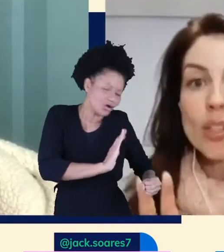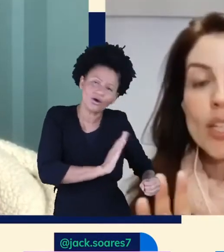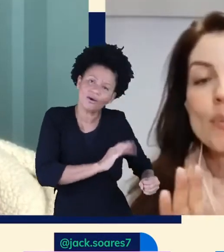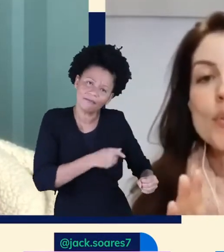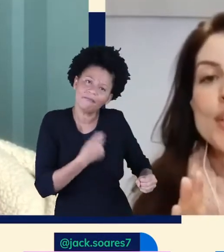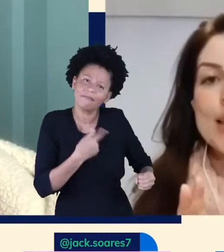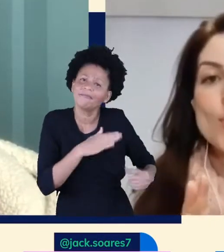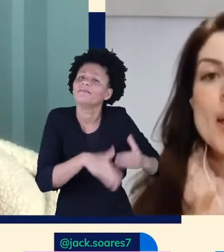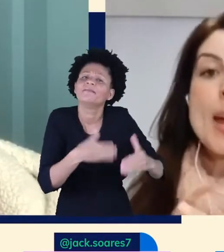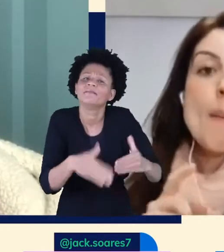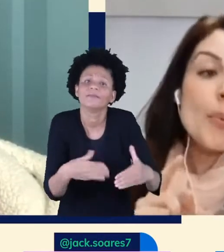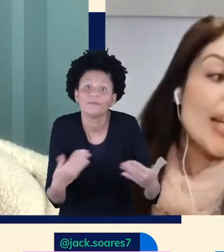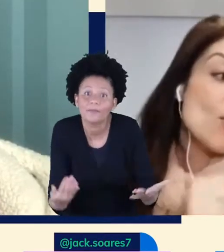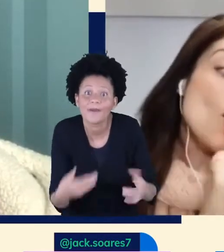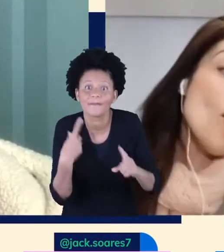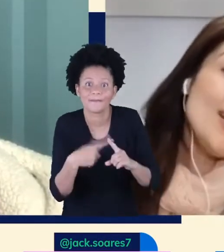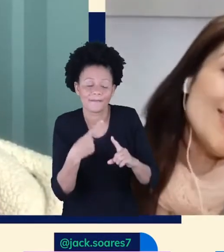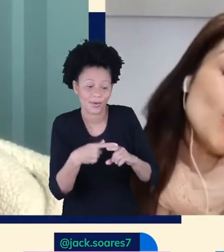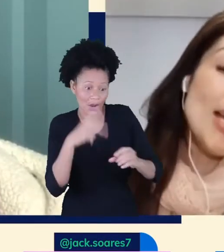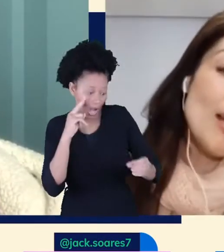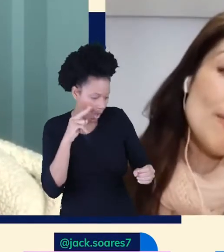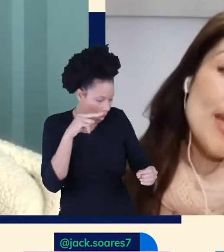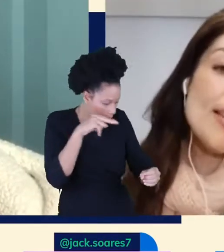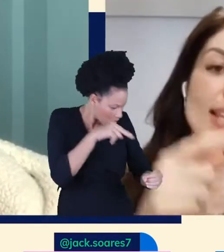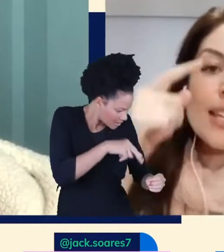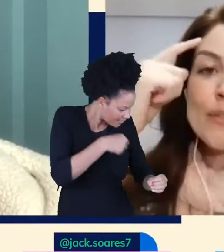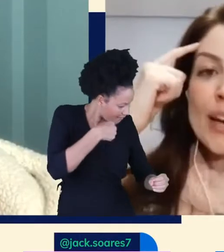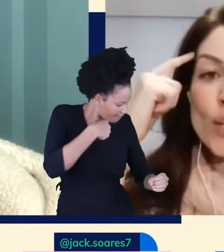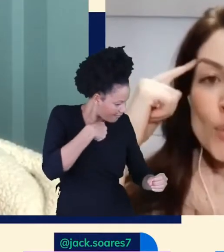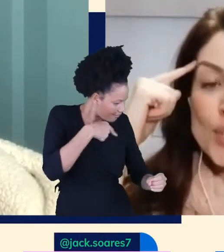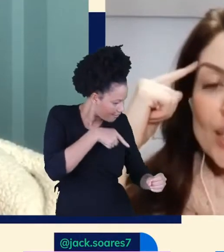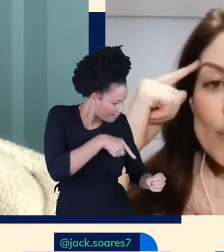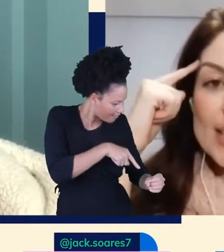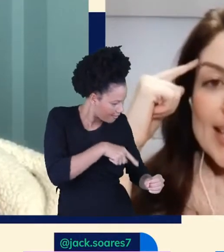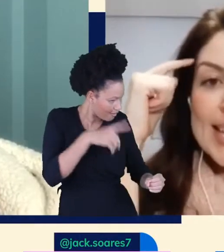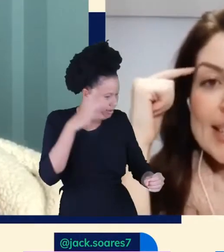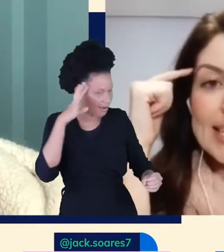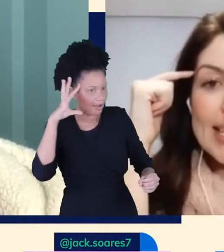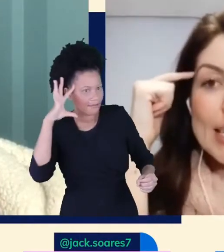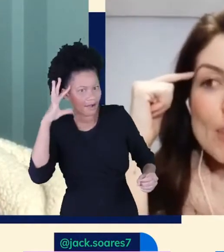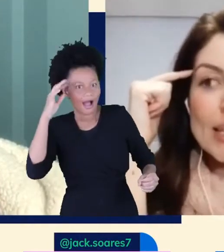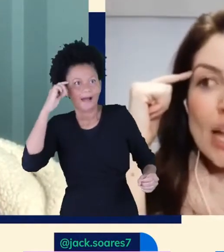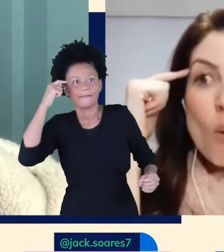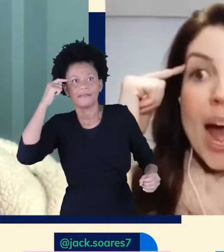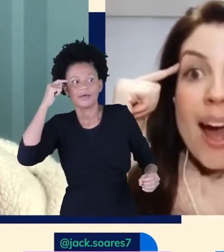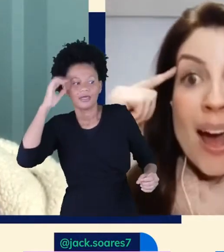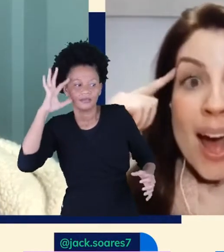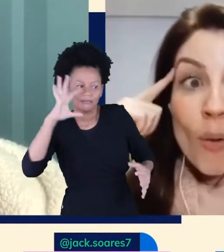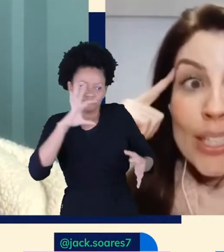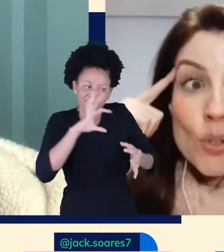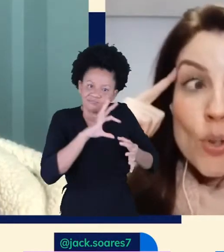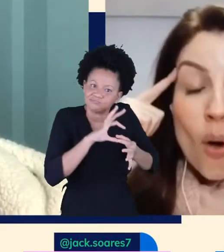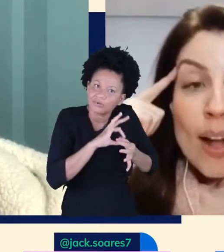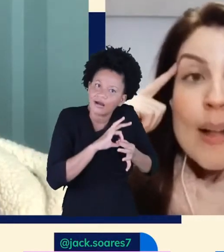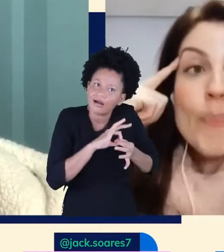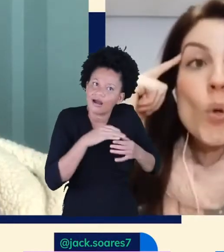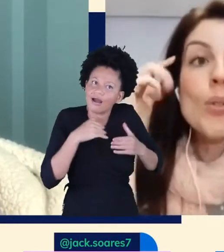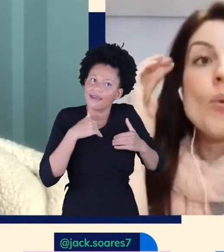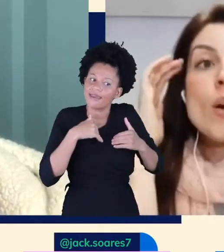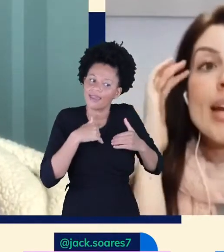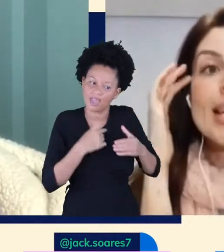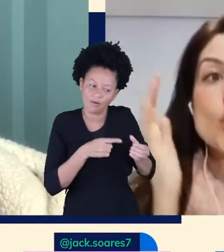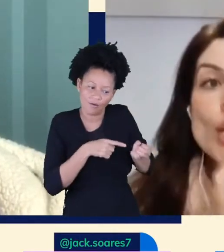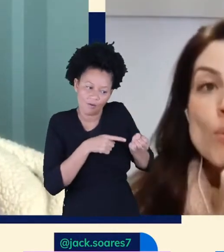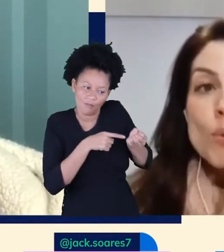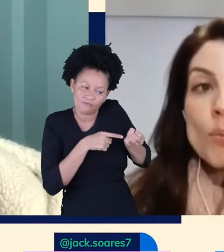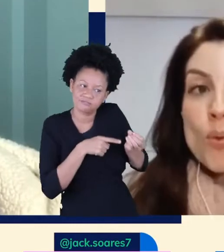Tem todo aquele processo. Porque é só olhando o que ela fez que ela vai conseguir fazer esse link mental. Ah, olha só. Quando